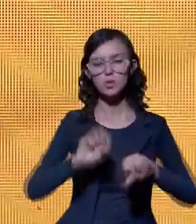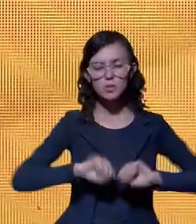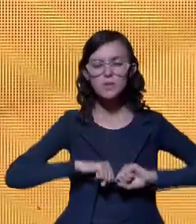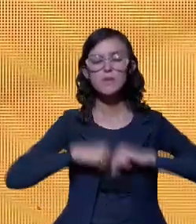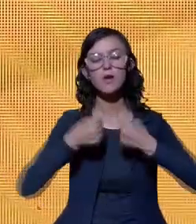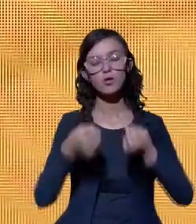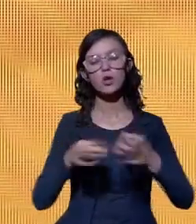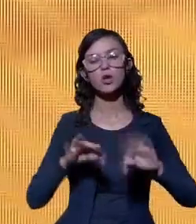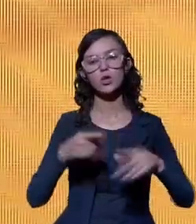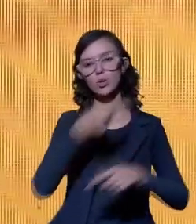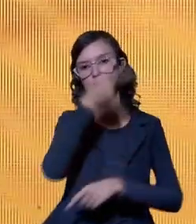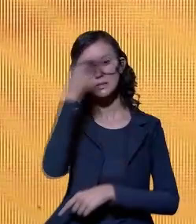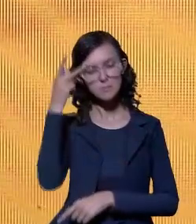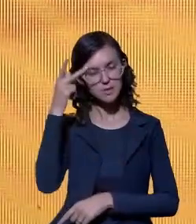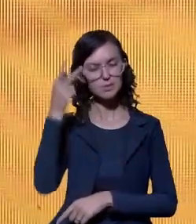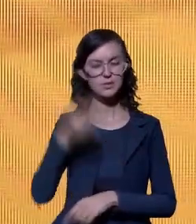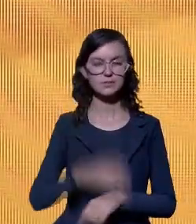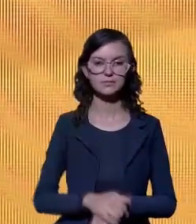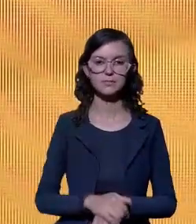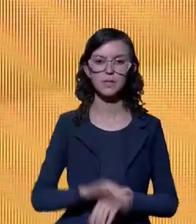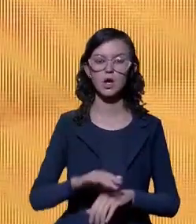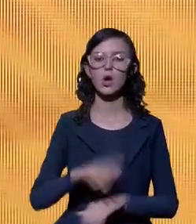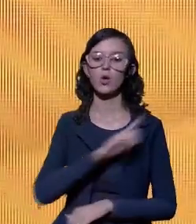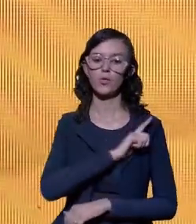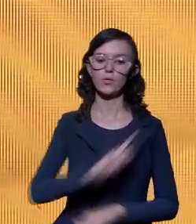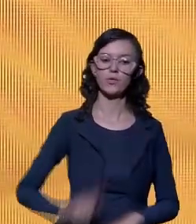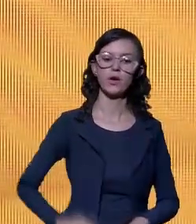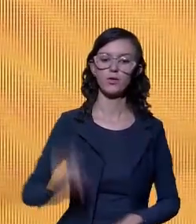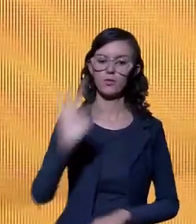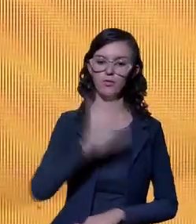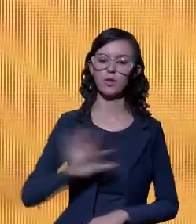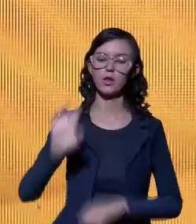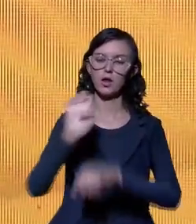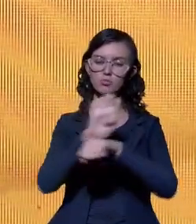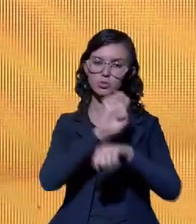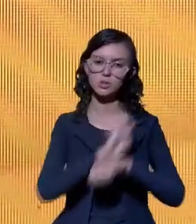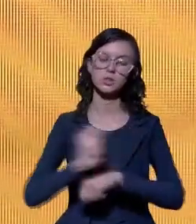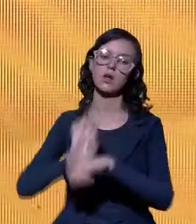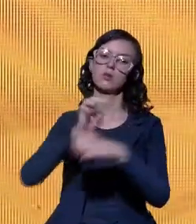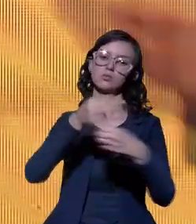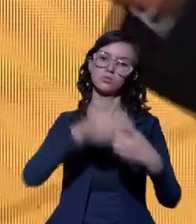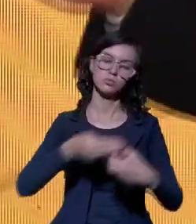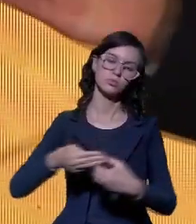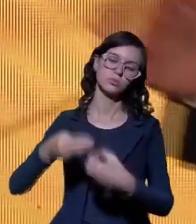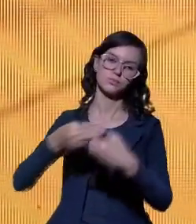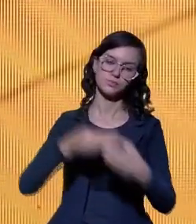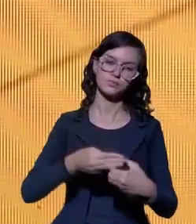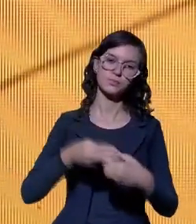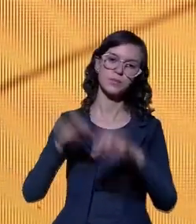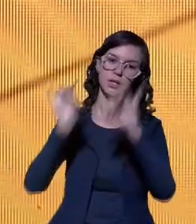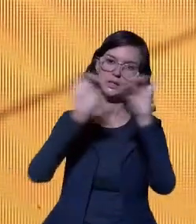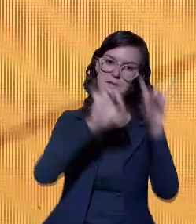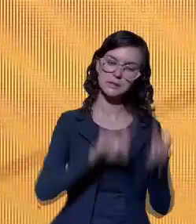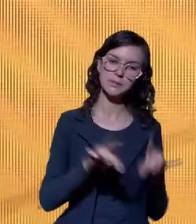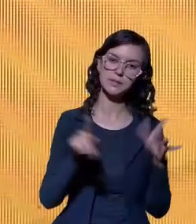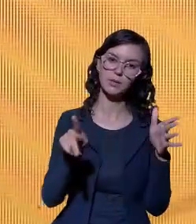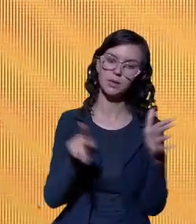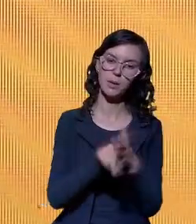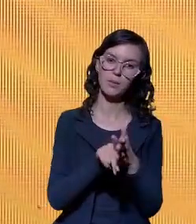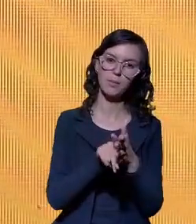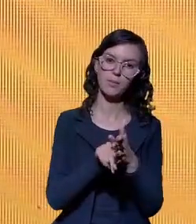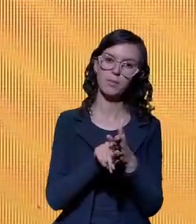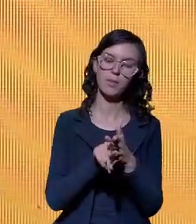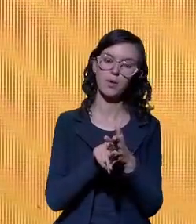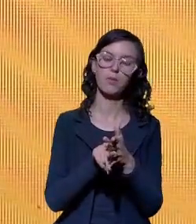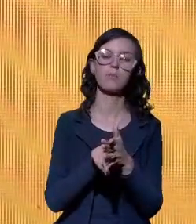de todos, né? Do governo federal, dos estados, dos municípios, em especial